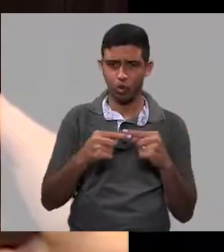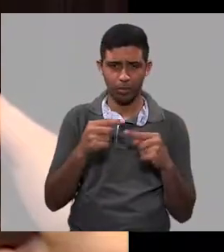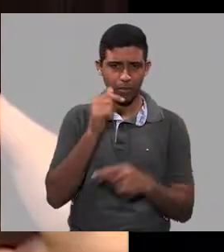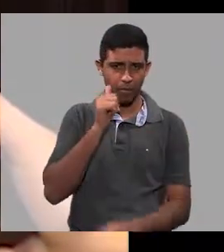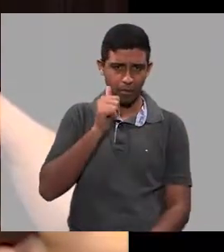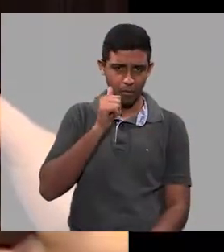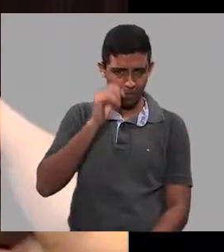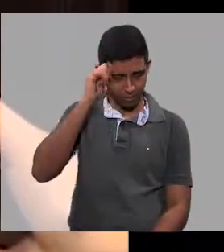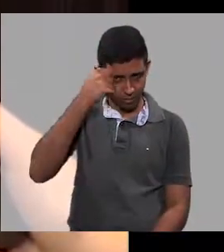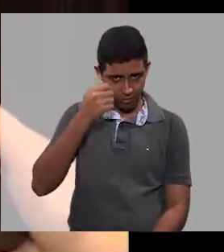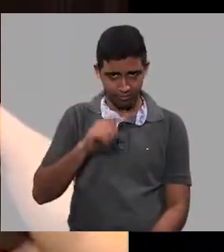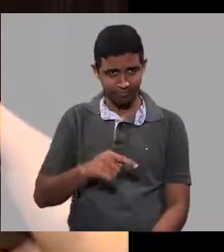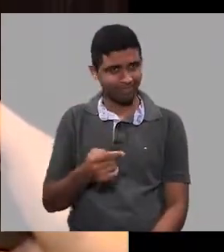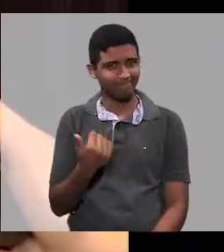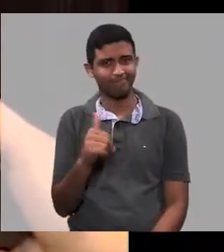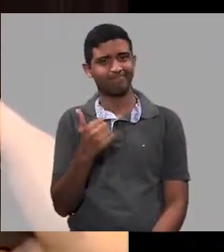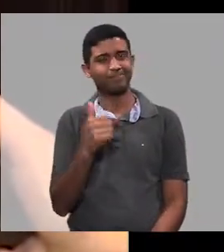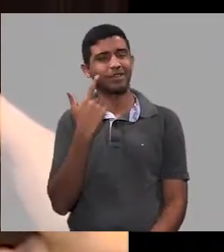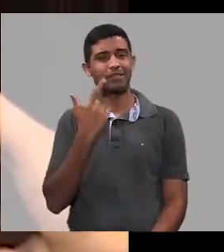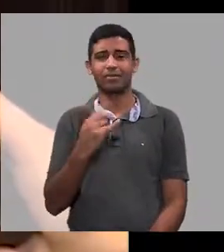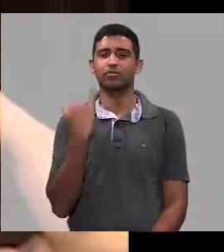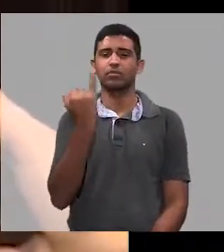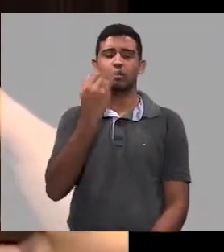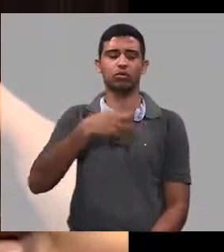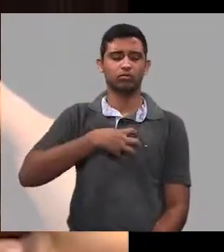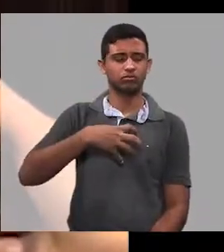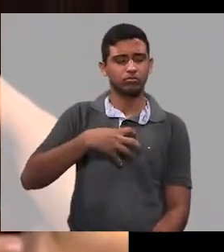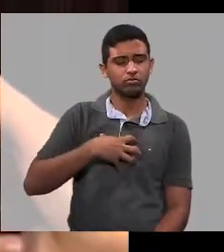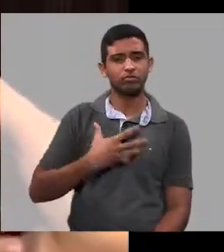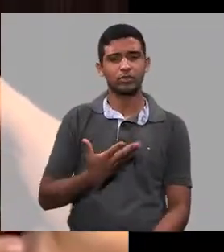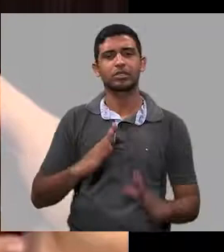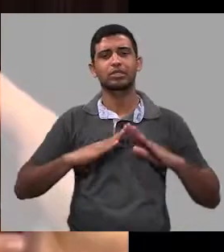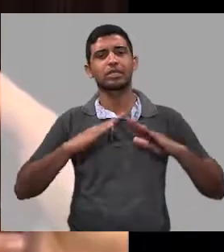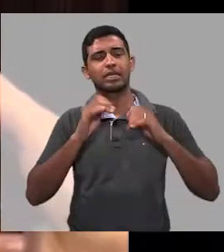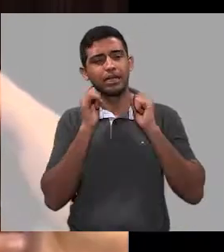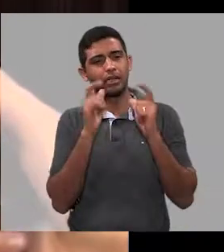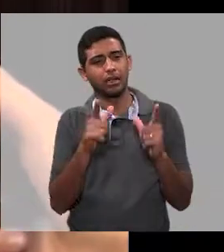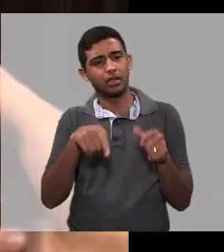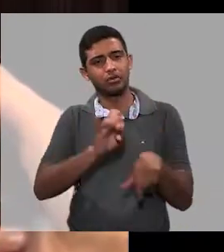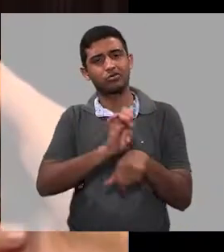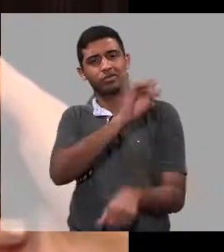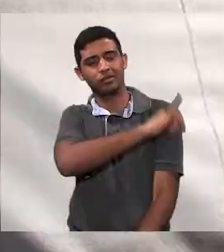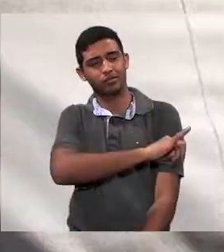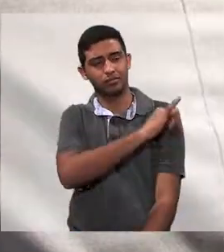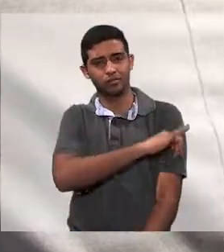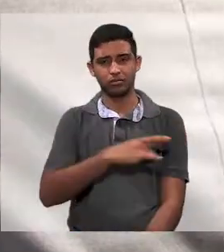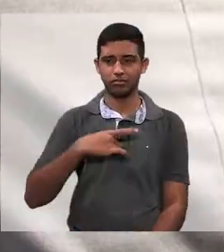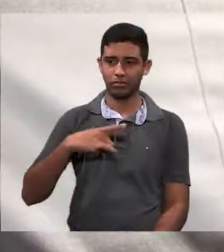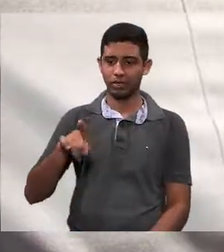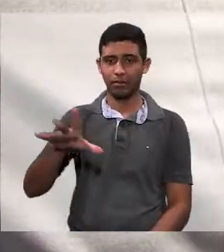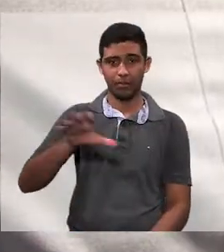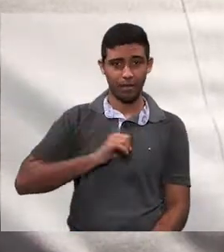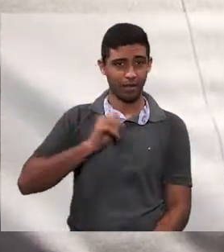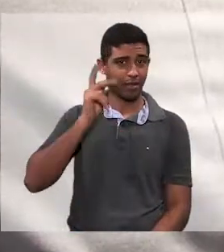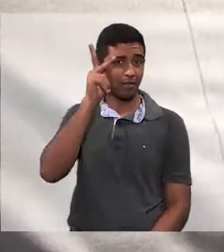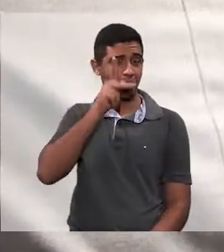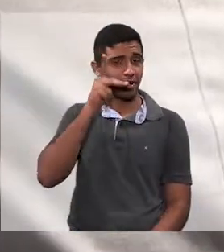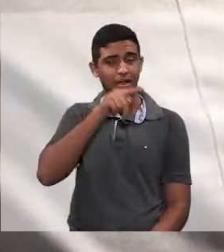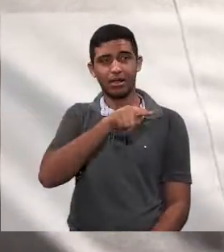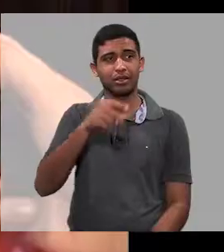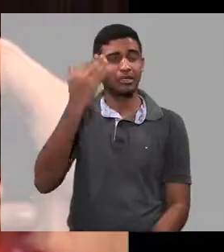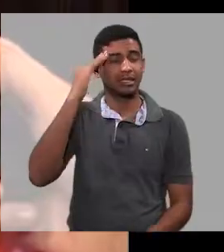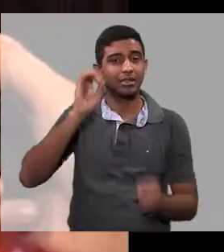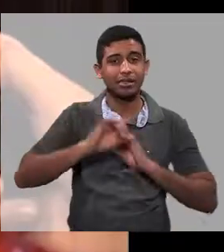negras. E é importante a sensibilidade, né, dessa casa, do Estado do Rio de Janeiro, através do seu parlamento,